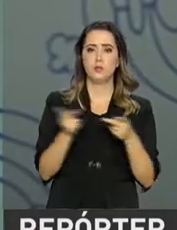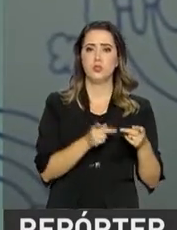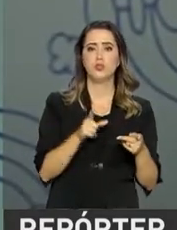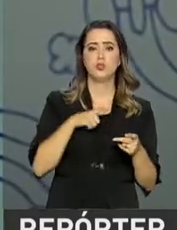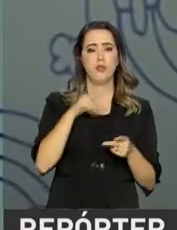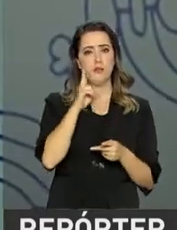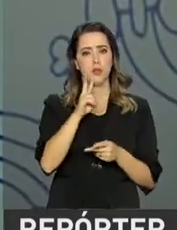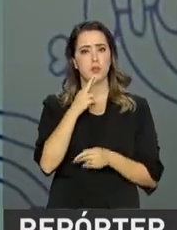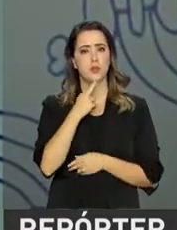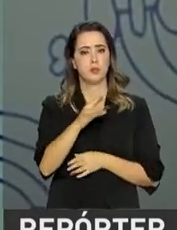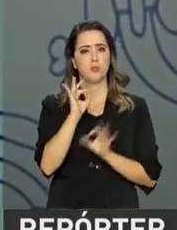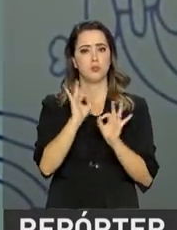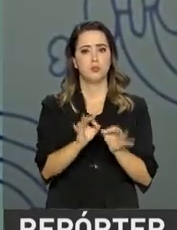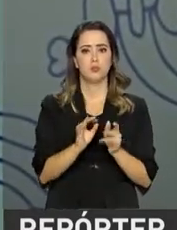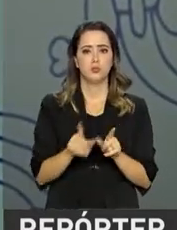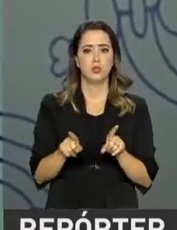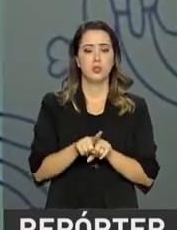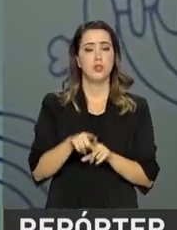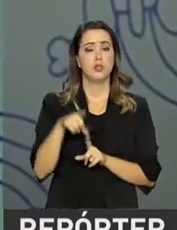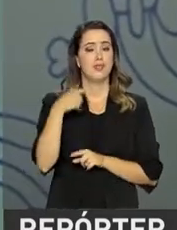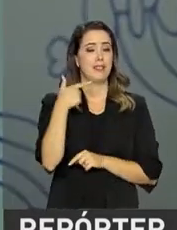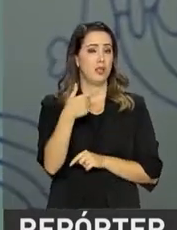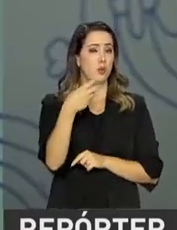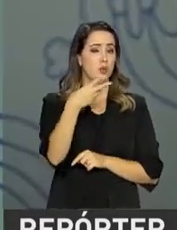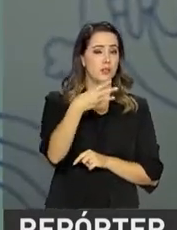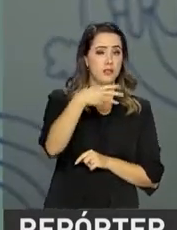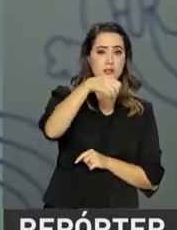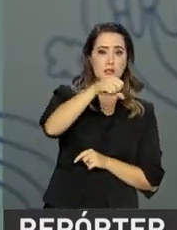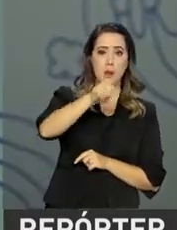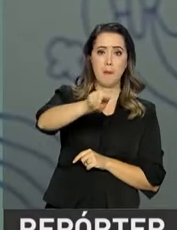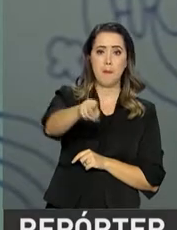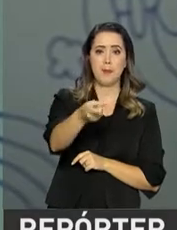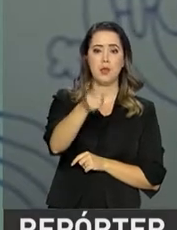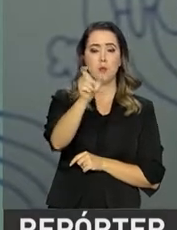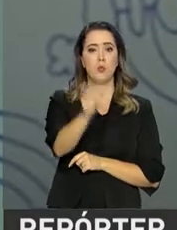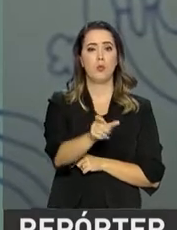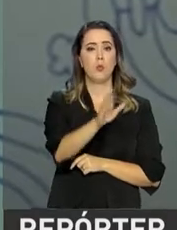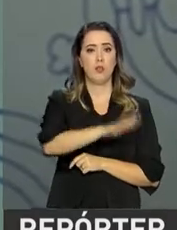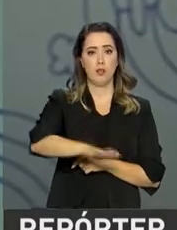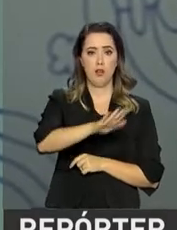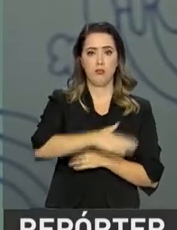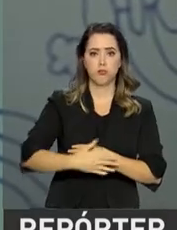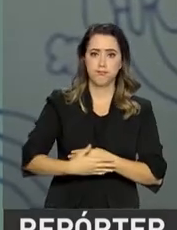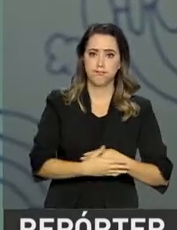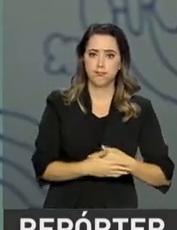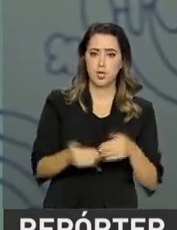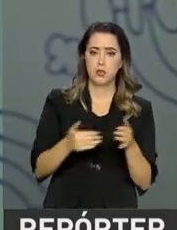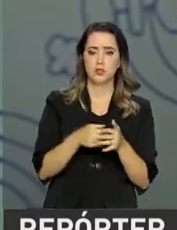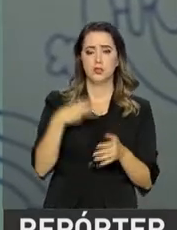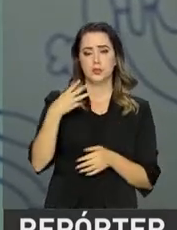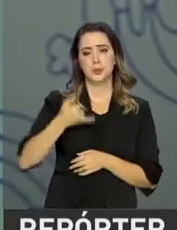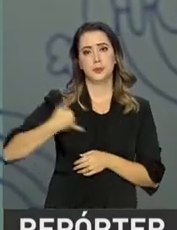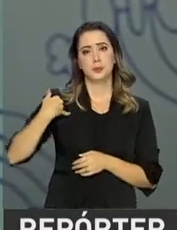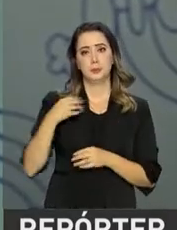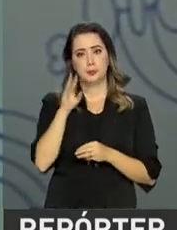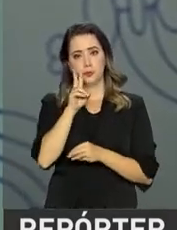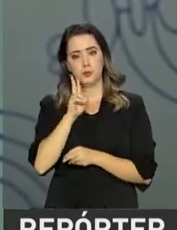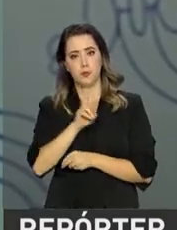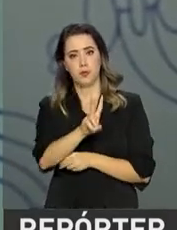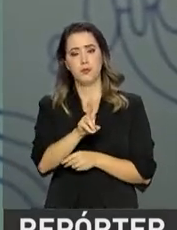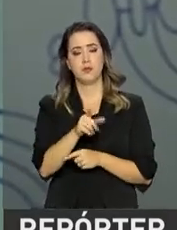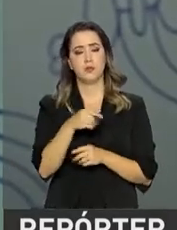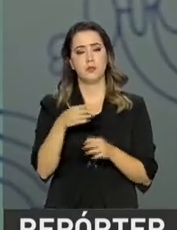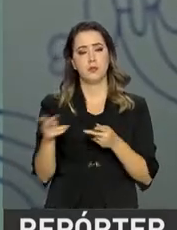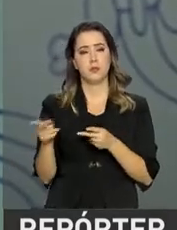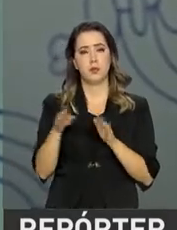frutos. São 239 mil crianças acompanhadas pelo programa, 30 mil